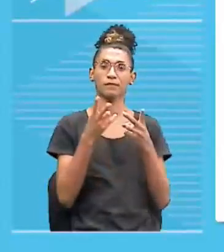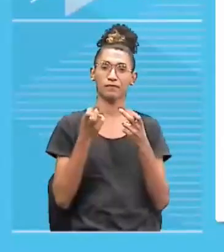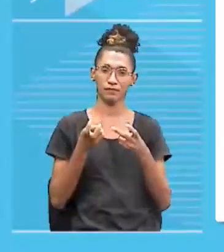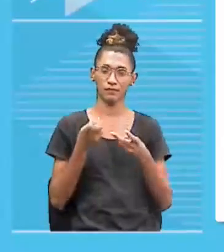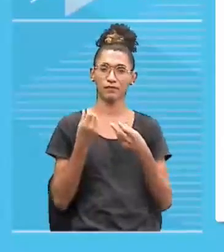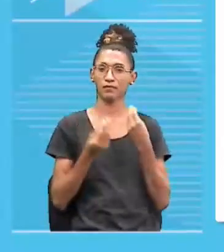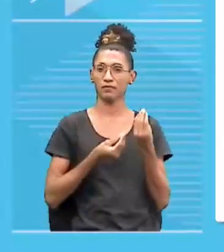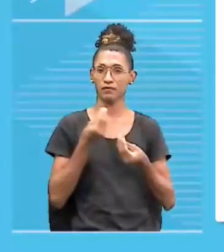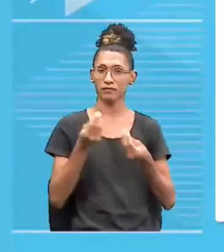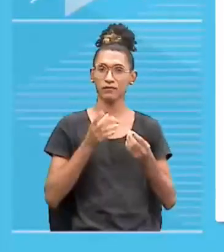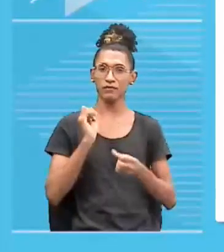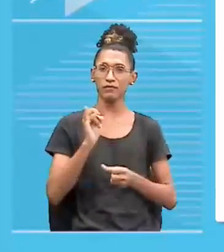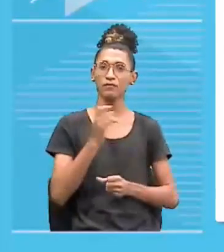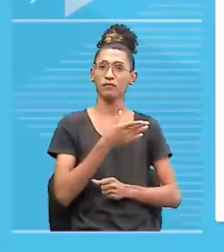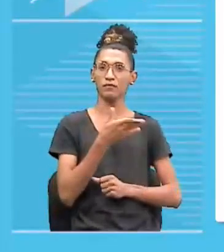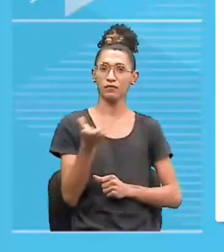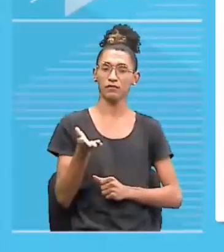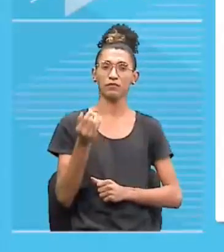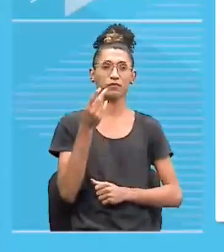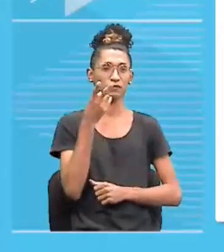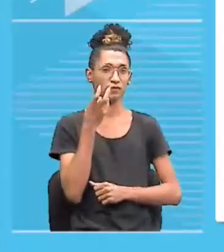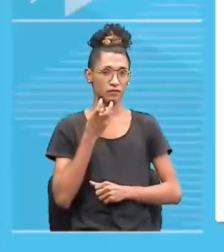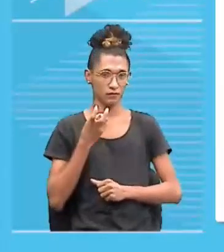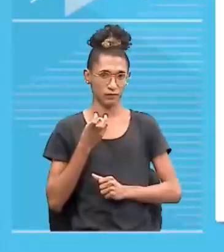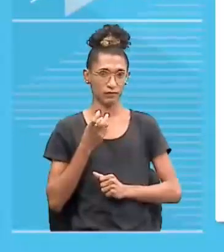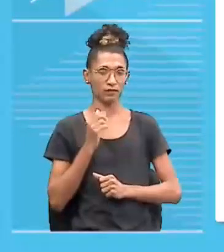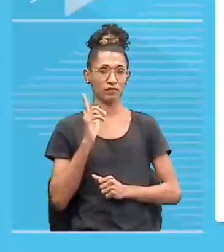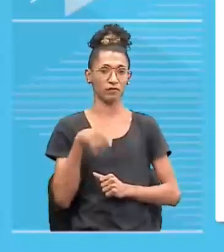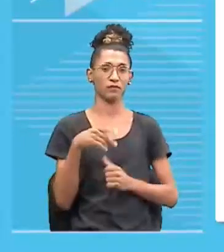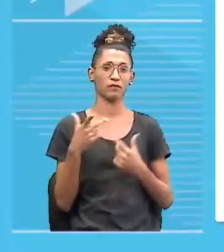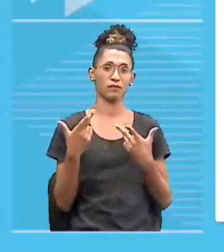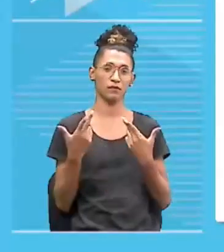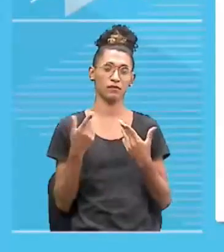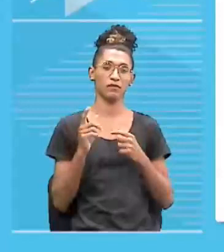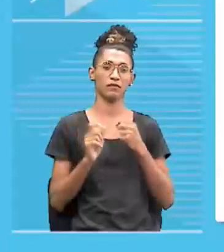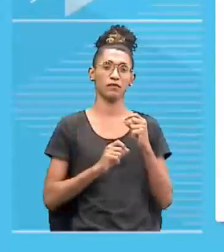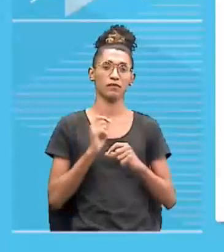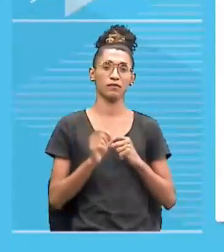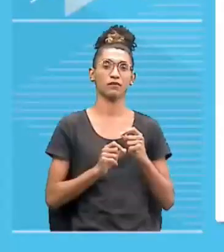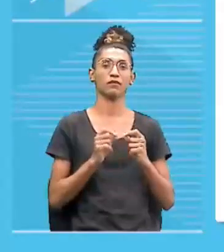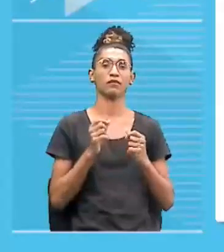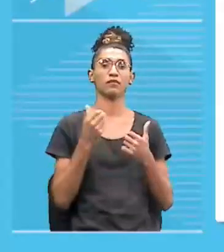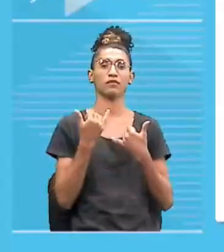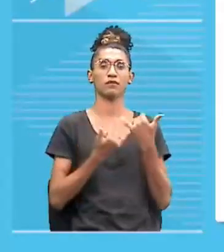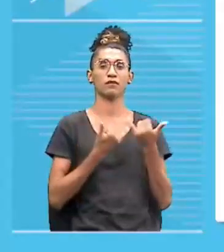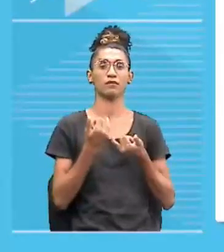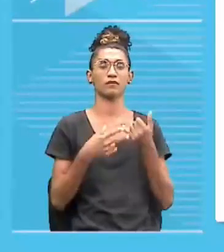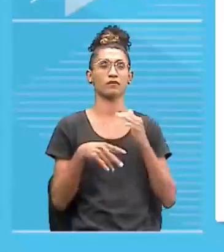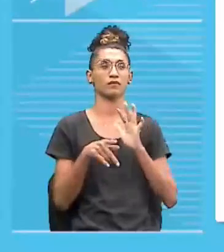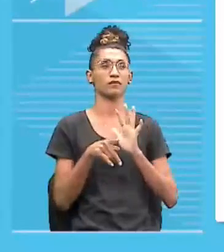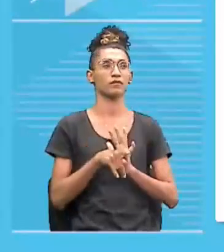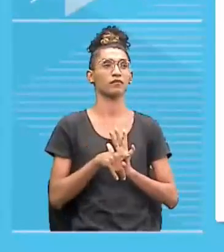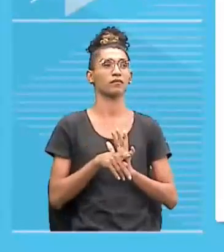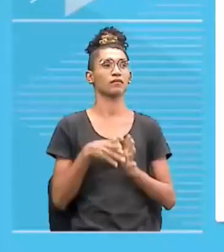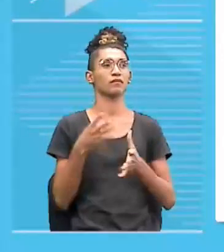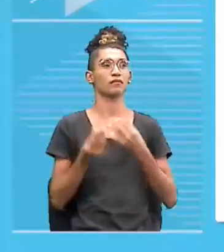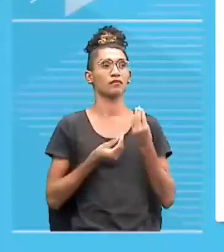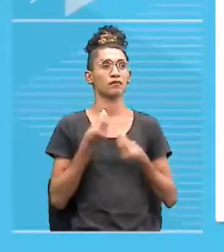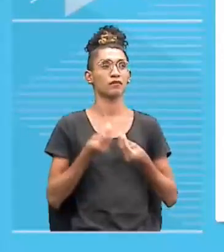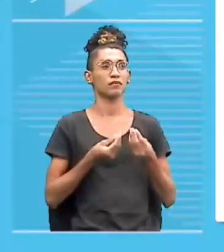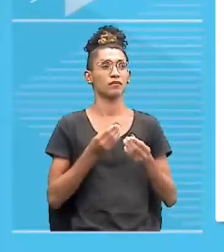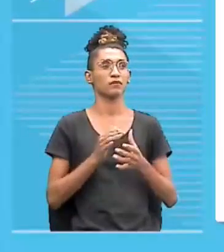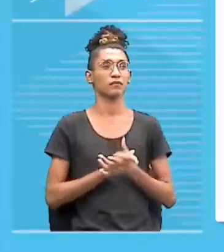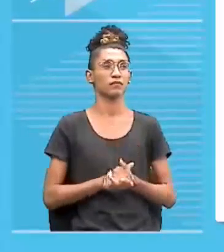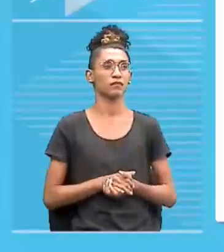Observem, vejam aí se vocês enxergam. É igual aquela brincadeira dos 7 erros, certo? Aqui eu vi